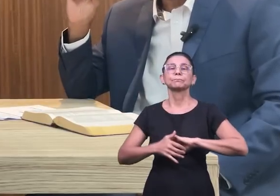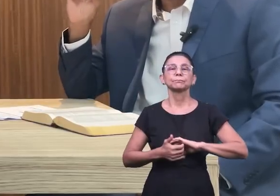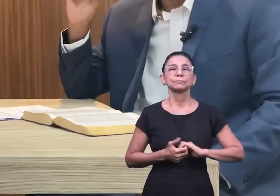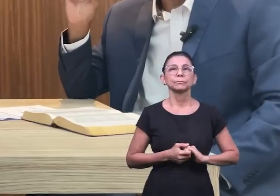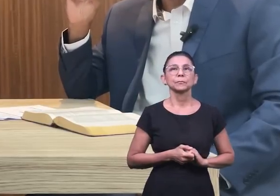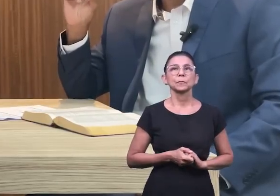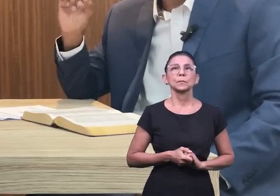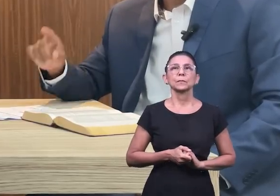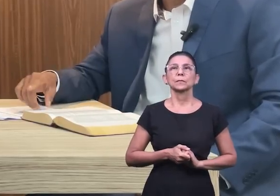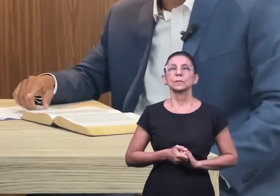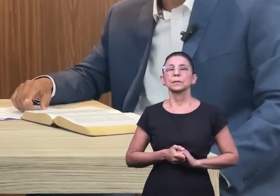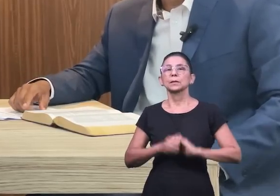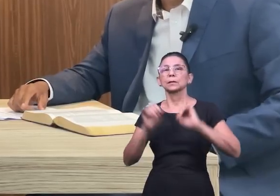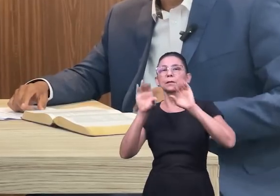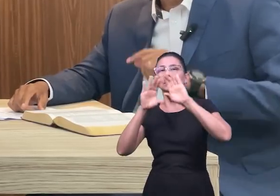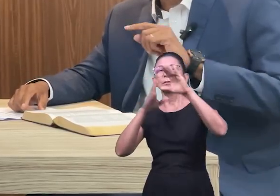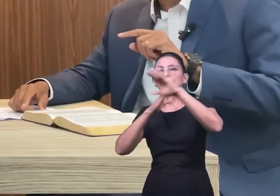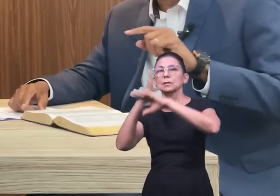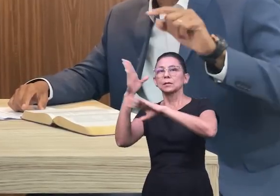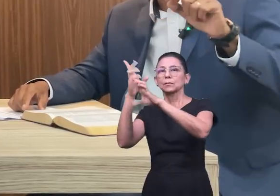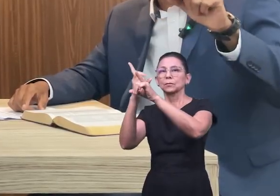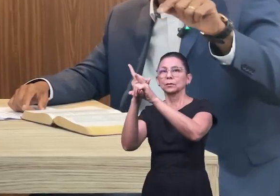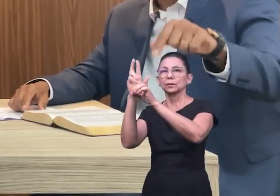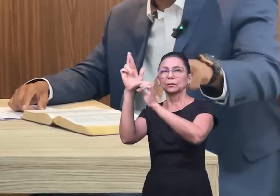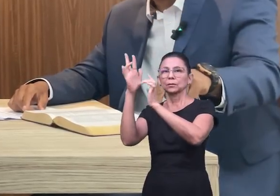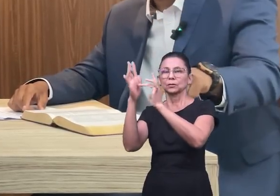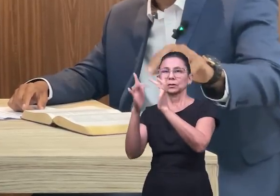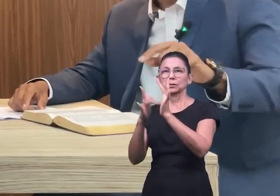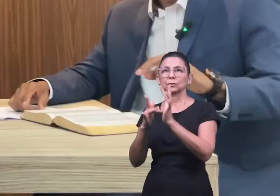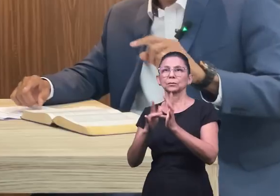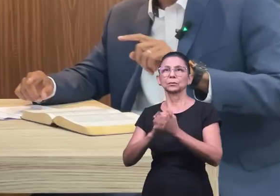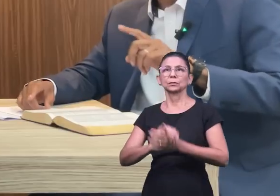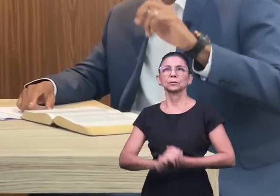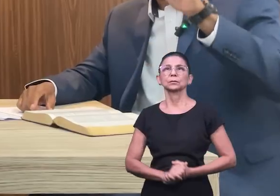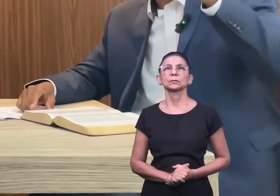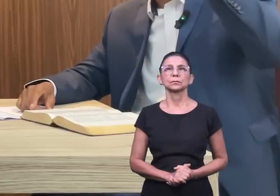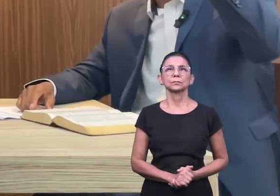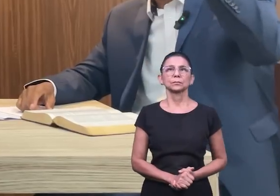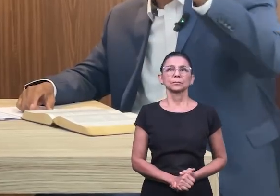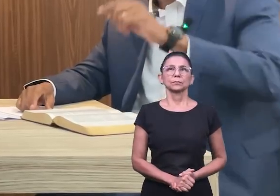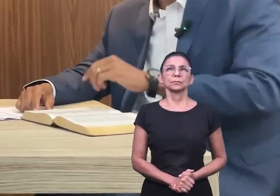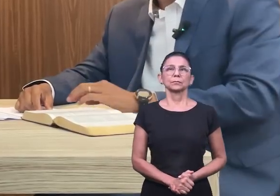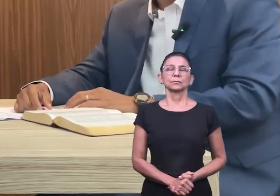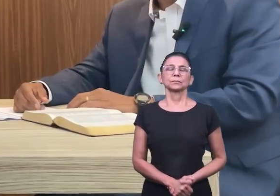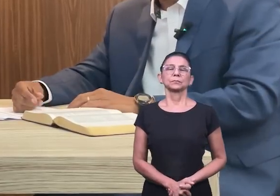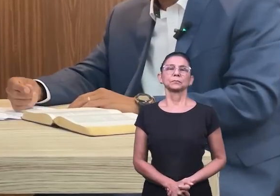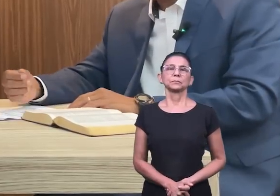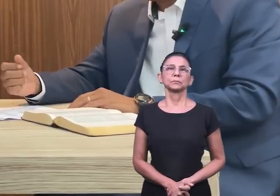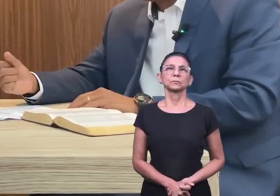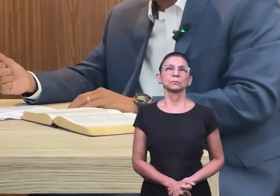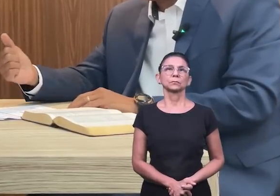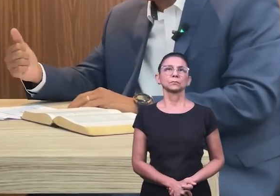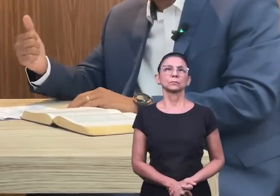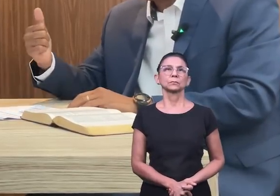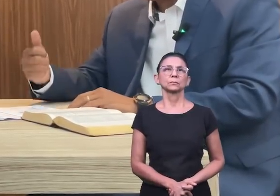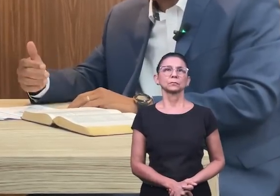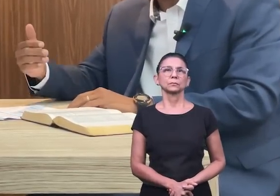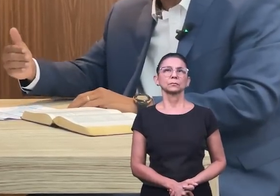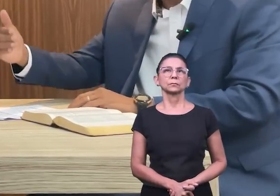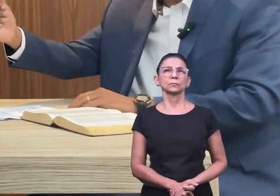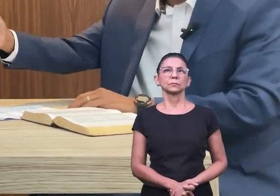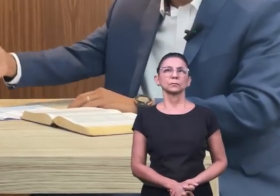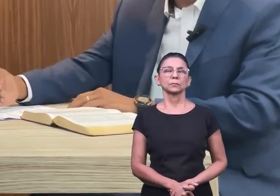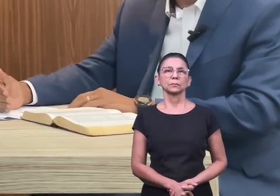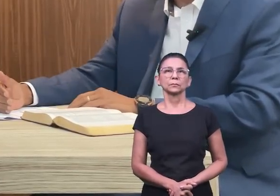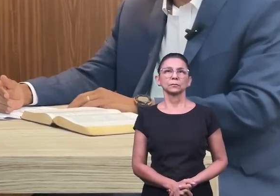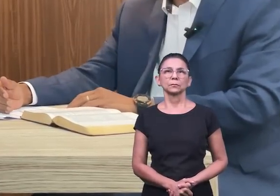é na Jerusalém Celestial. Israel entrou aqui na terra e nós entraremos lá na eternidade com o Senhor. Né? Então nós somos